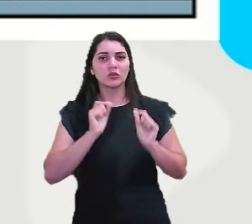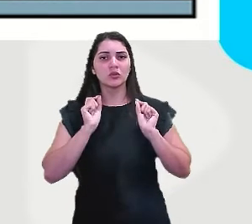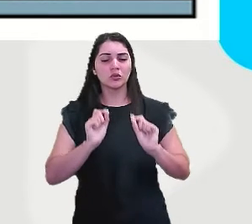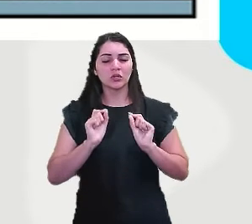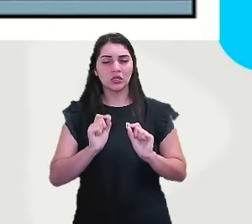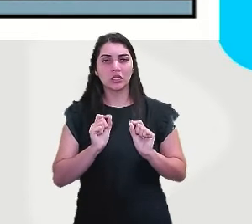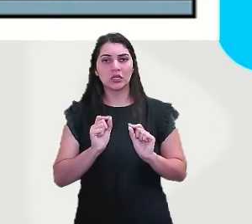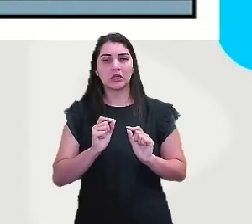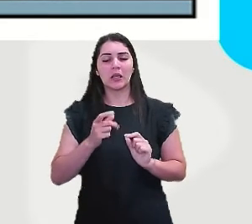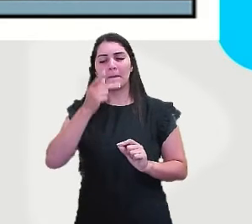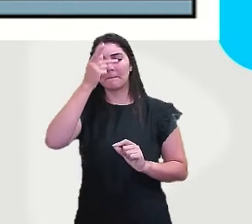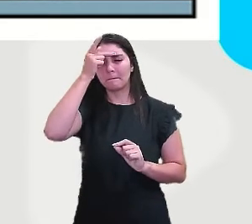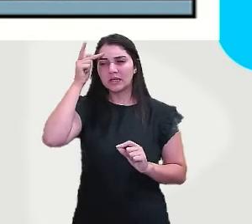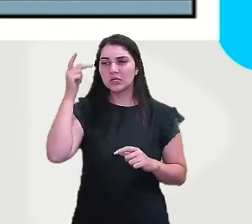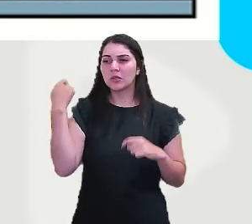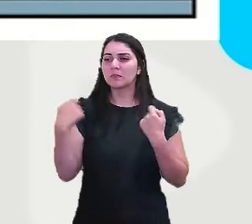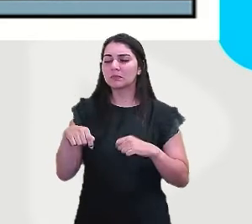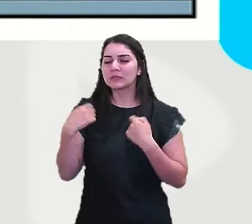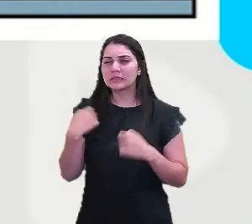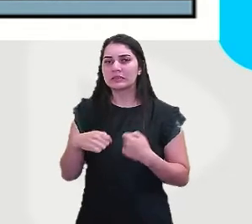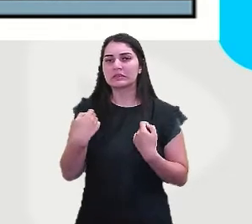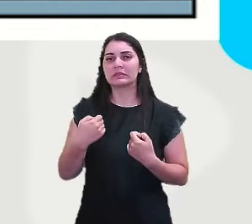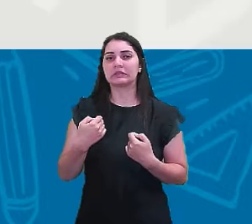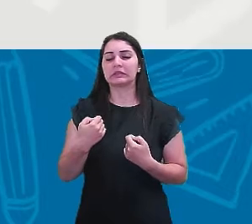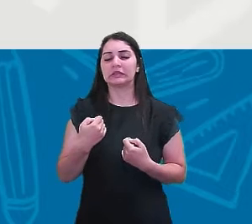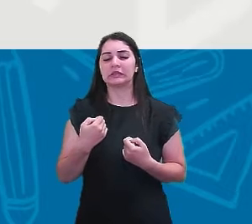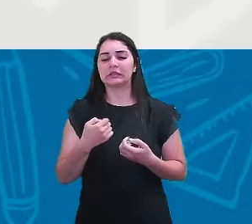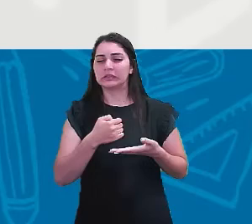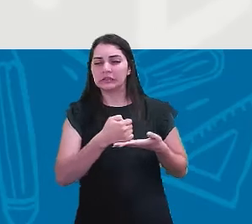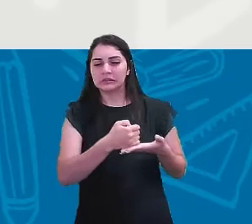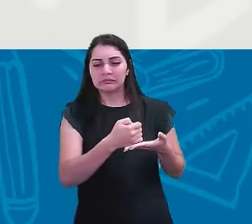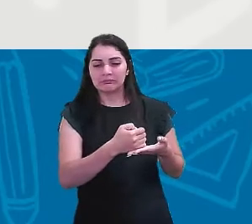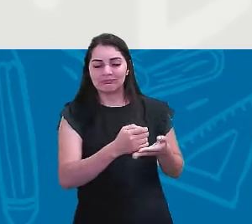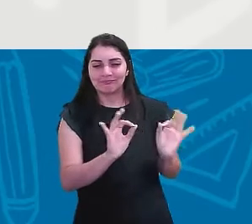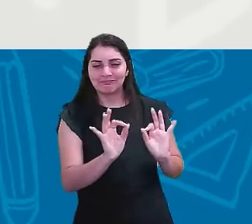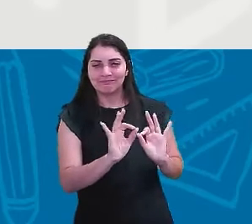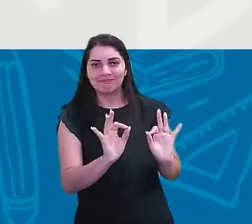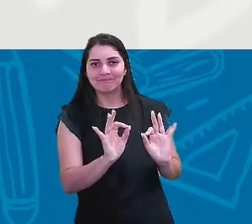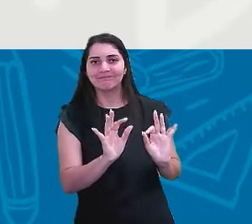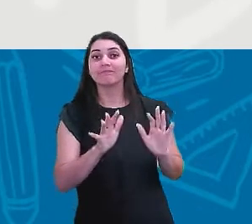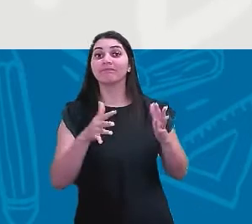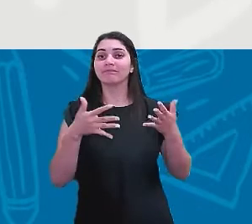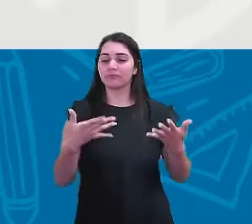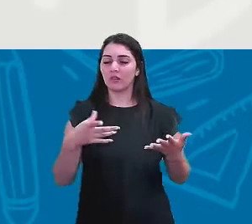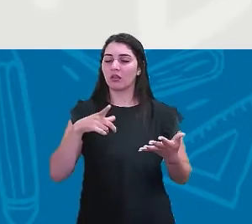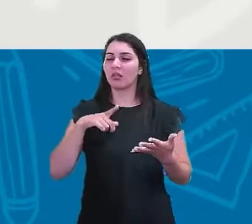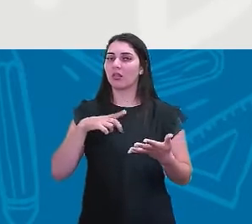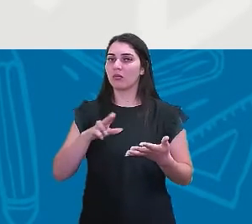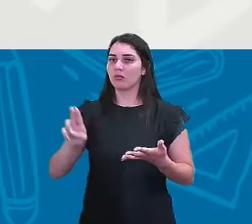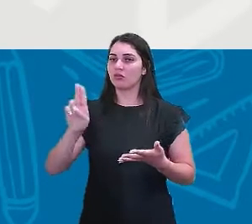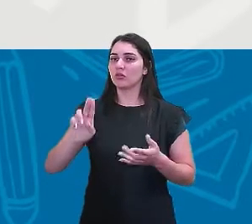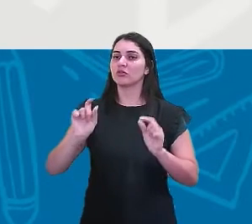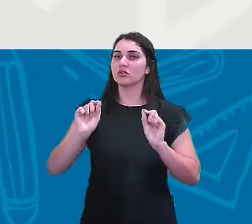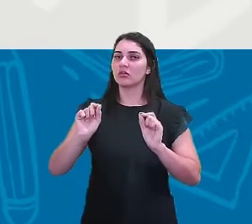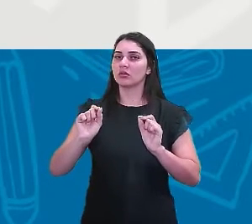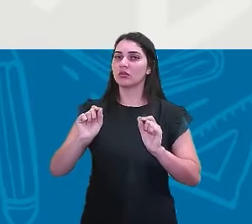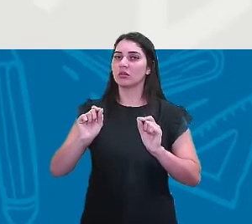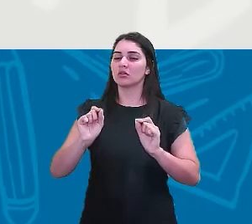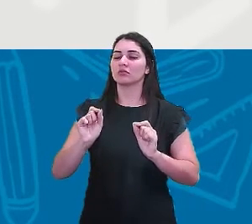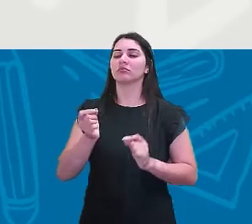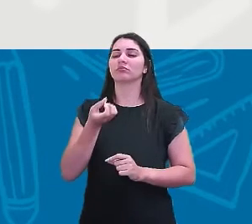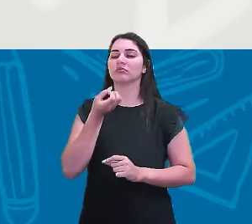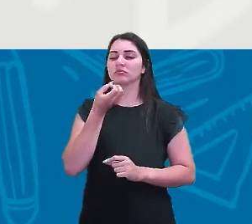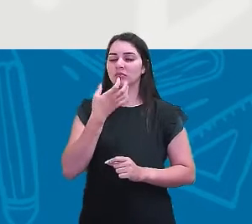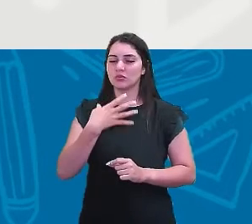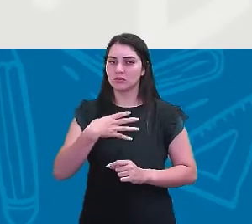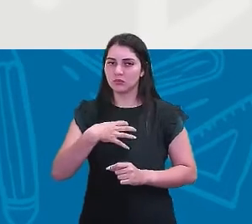por algum tipo de necessidade e a gente não dá a mão para ajudar, né? Então temos que usar também da fraternidade com